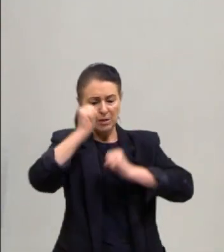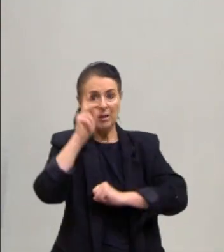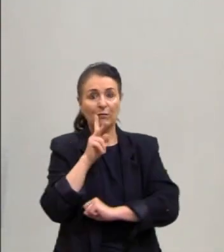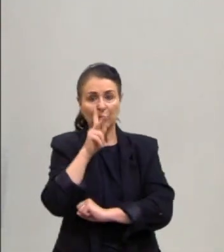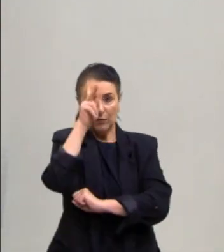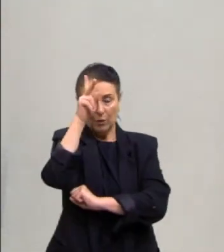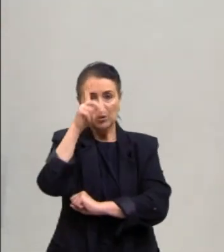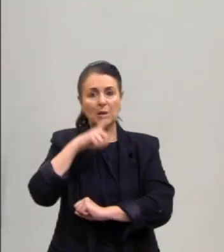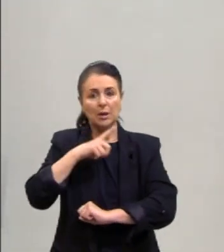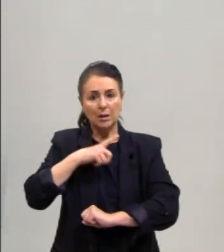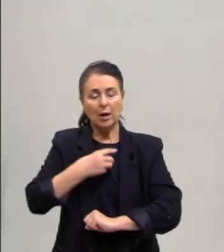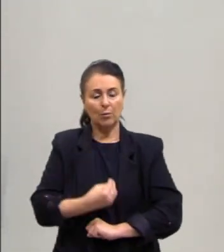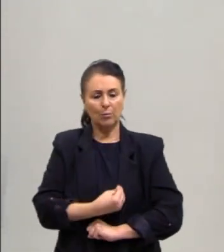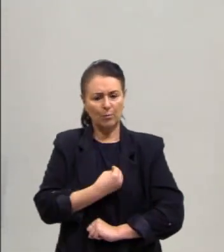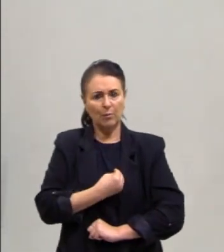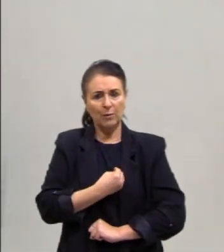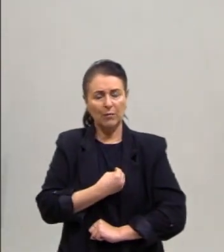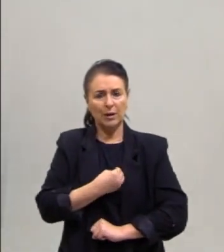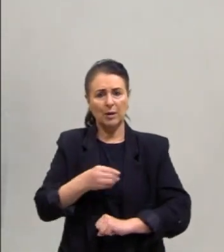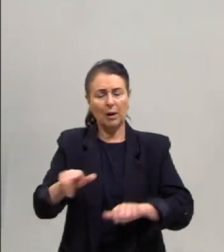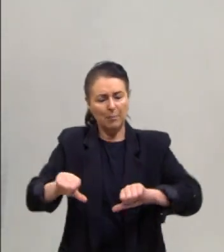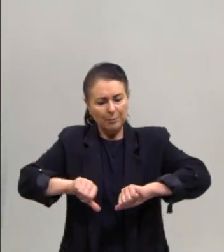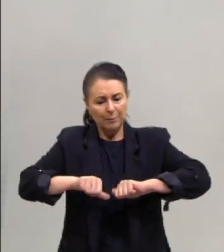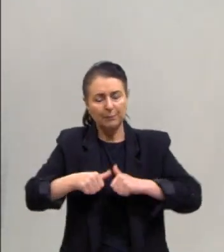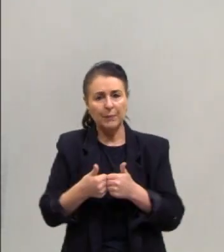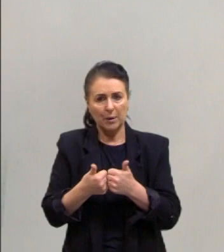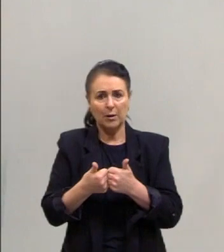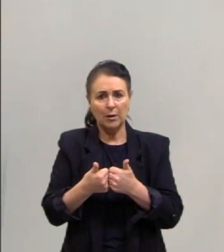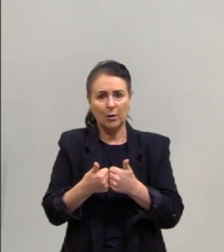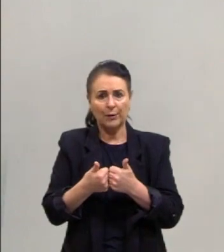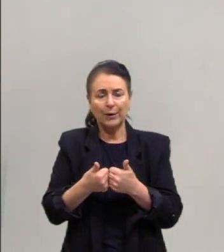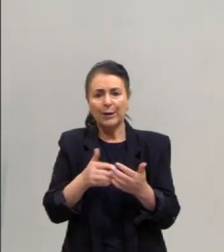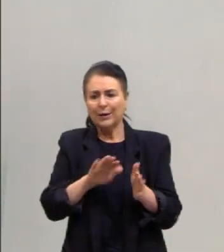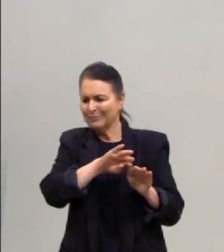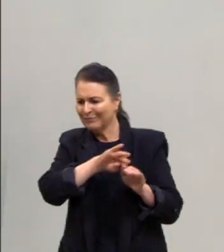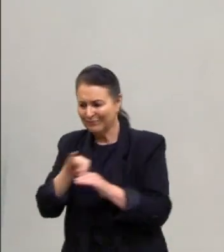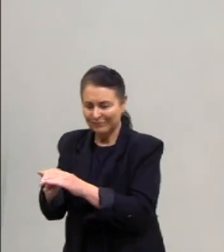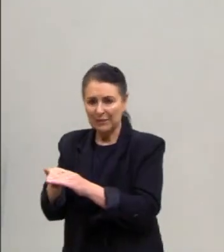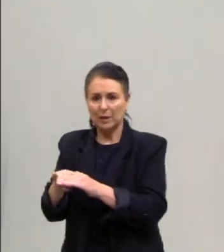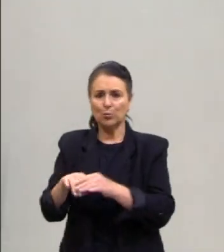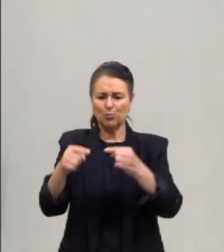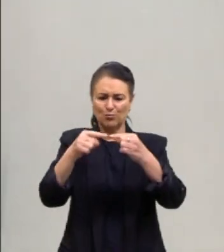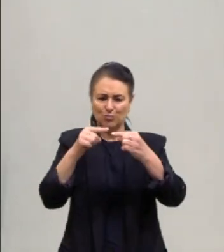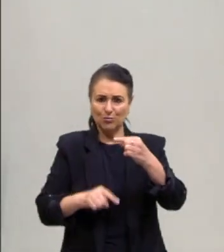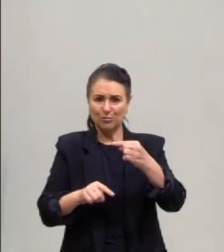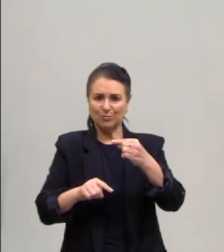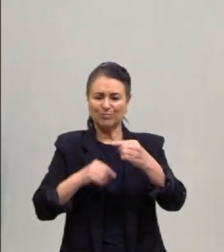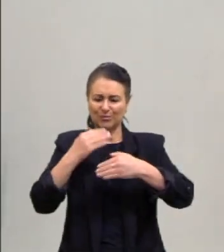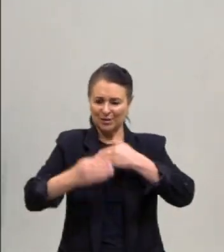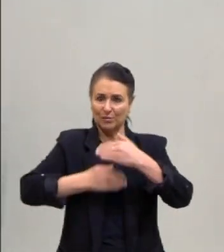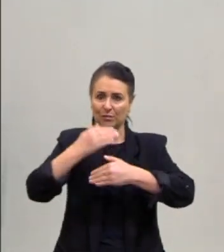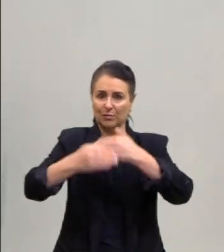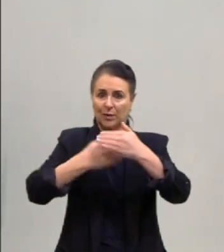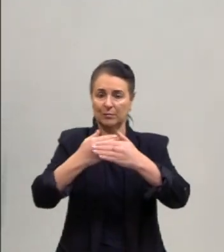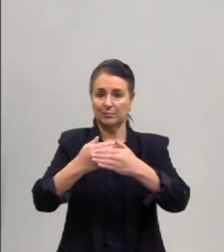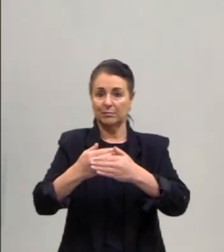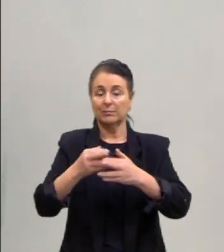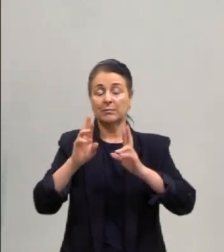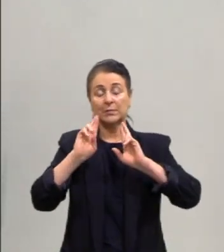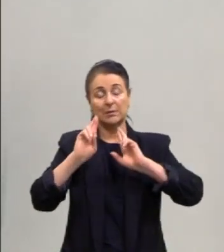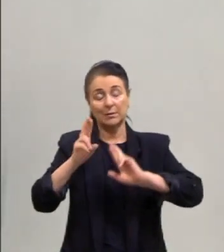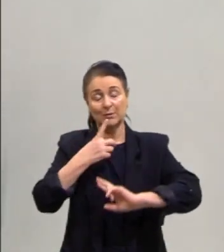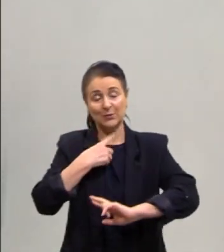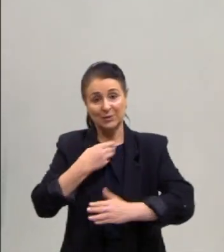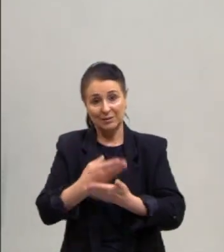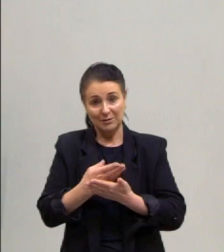ter aí uma condição melhor né sair dessa condição chamada aí de subdesenvolvimento então Pessoal espero que vocês tenham